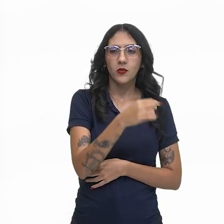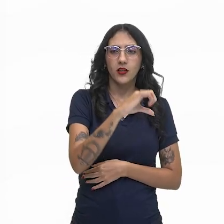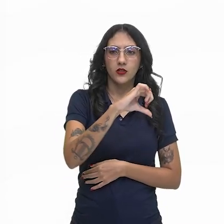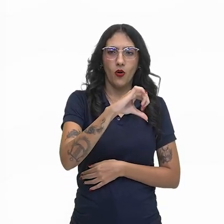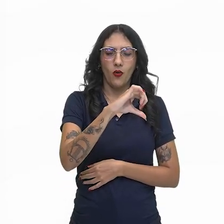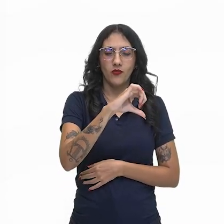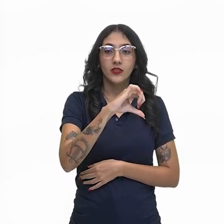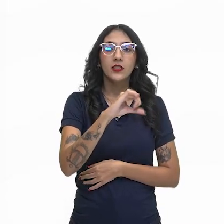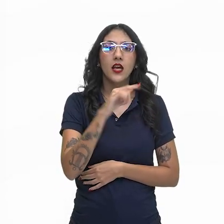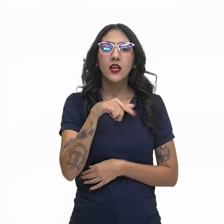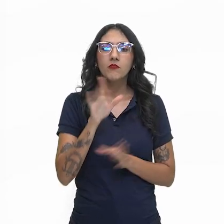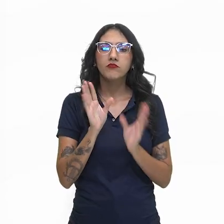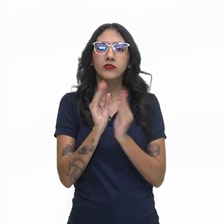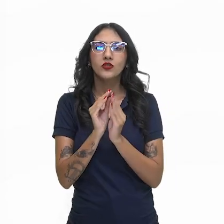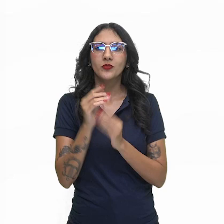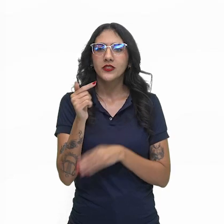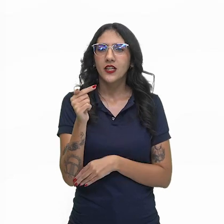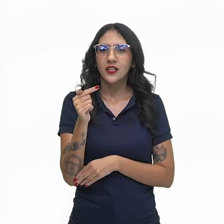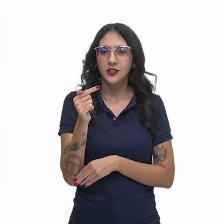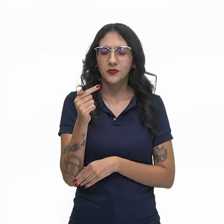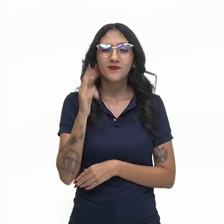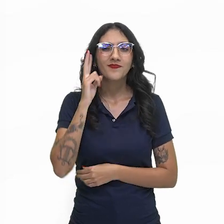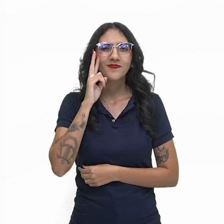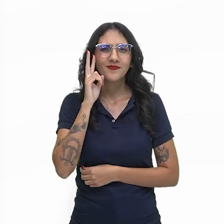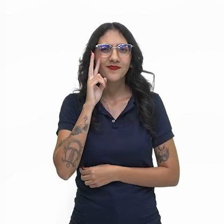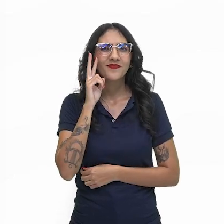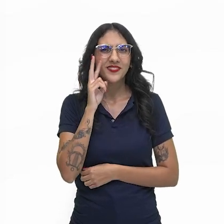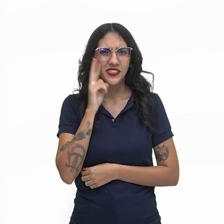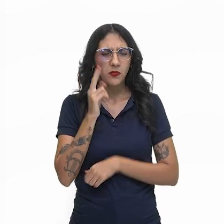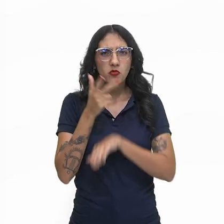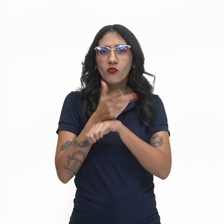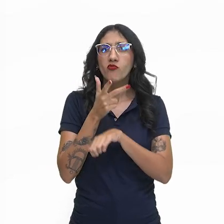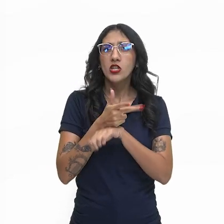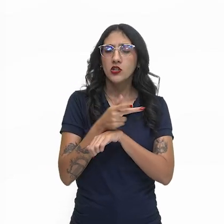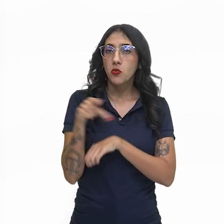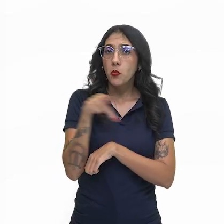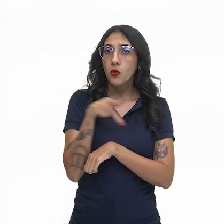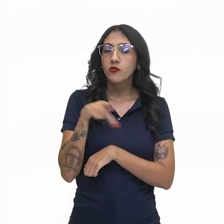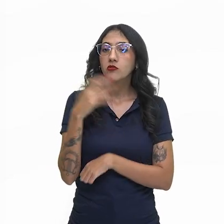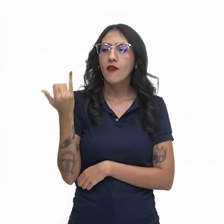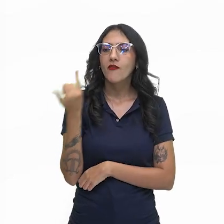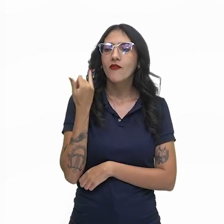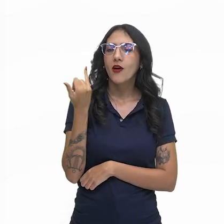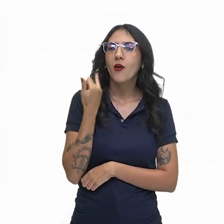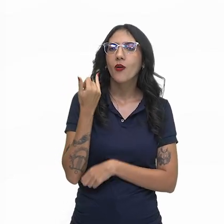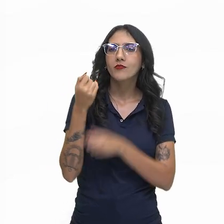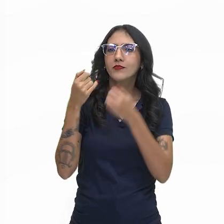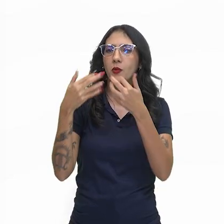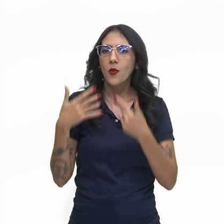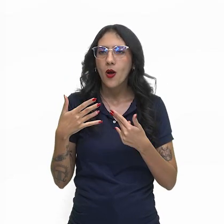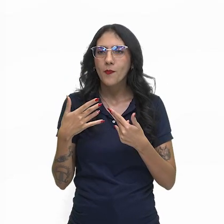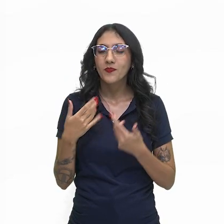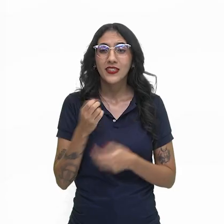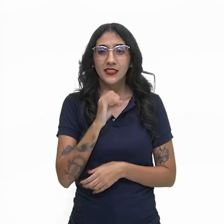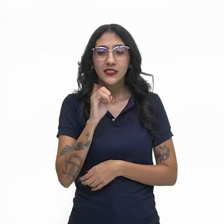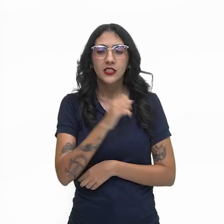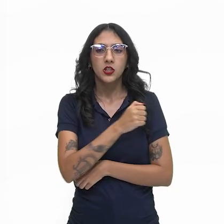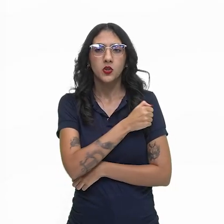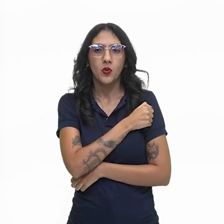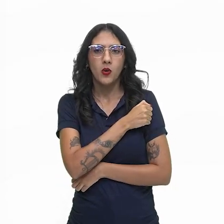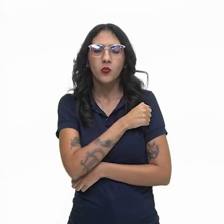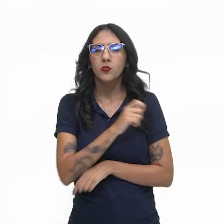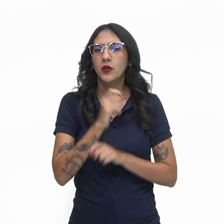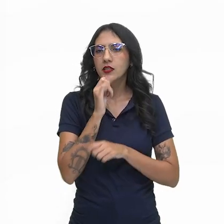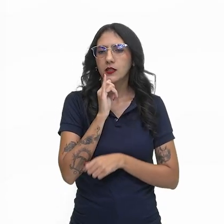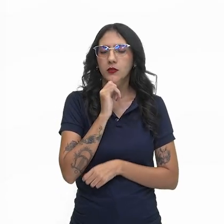6,9, vai ser 7. Lembram lá do vídeo, quando o professor explicou, quando o número for maior que